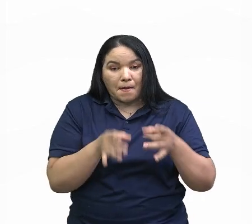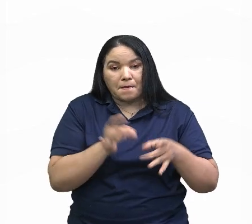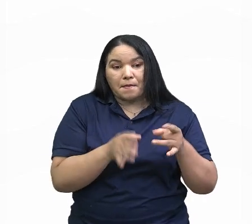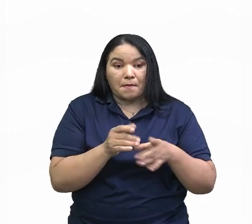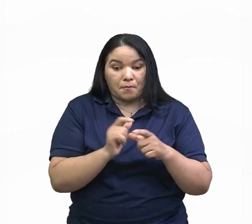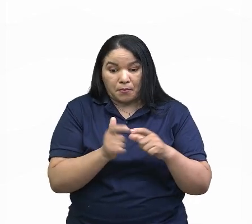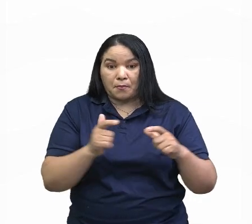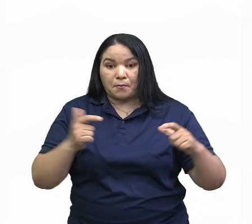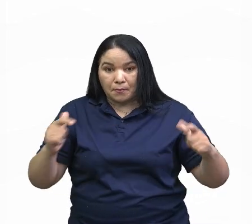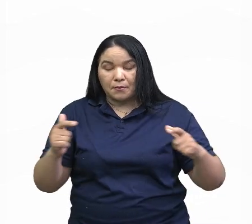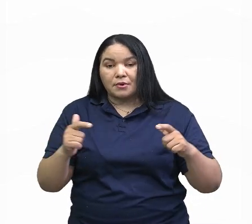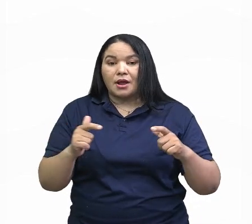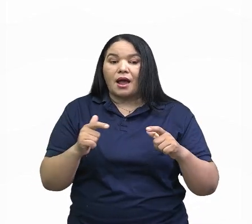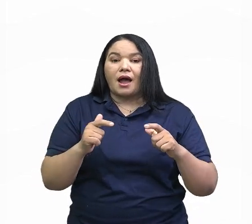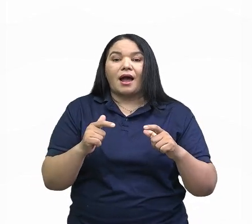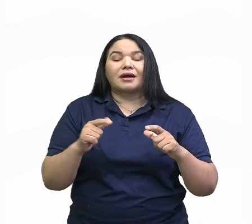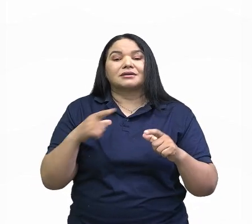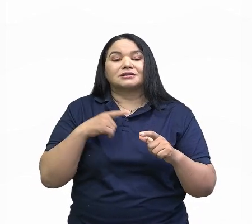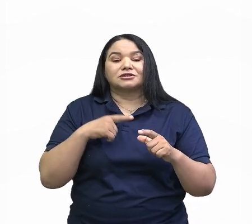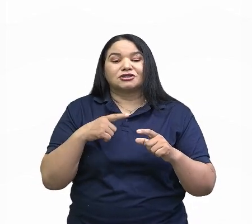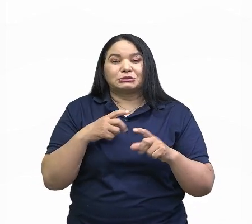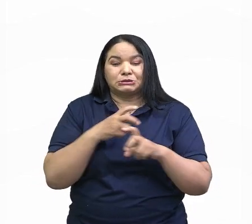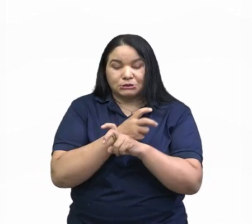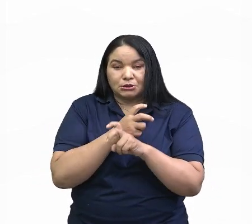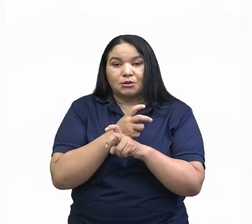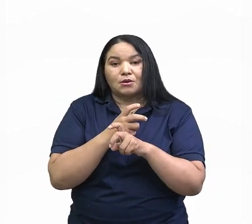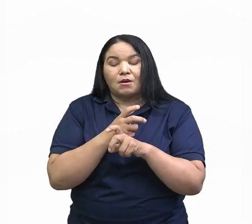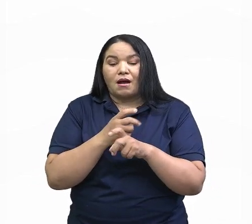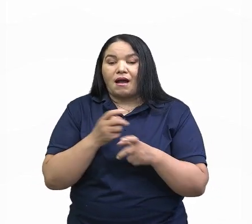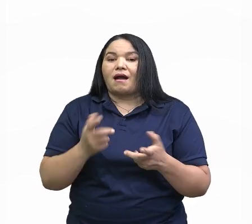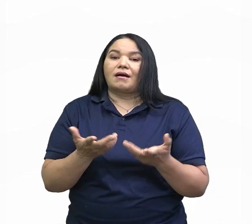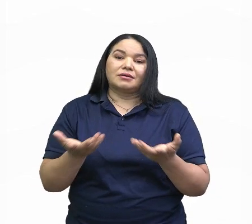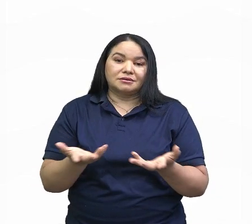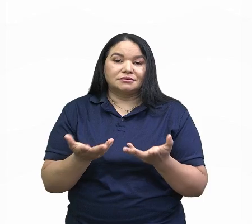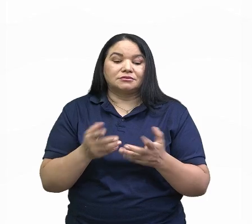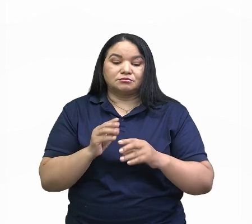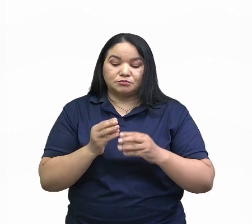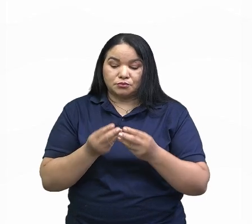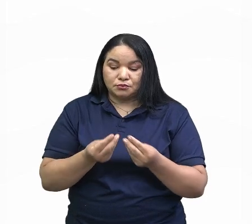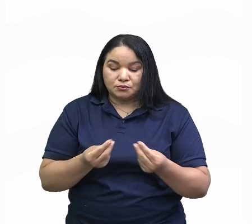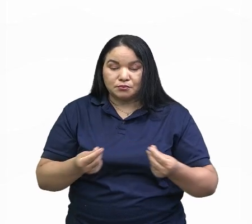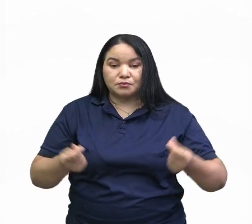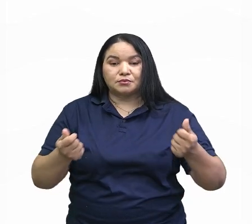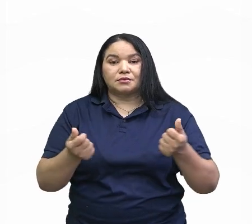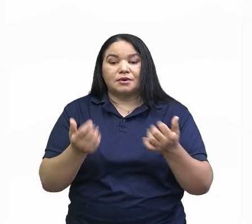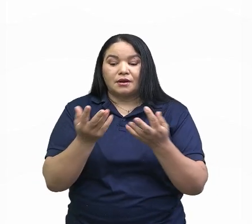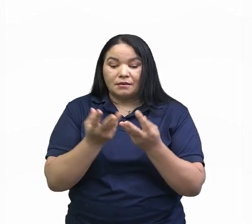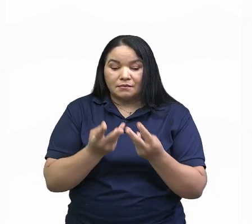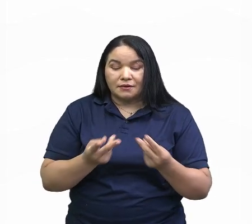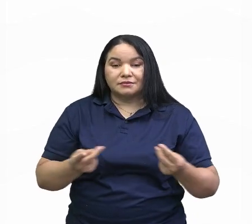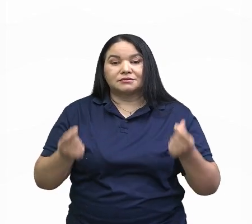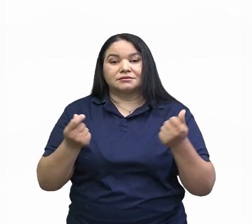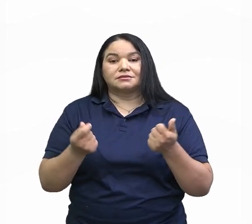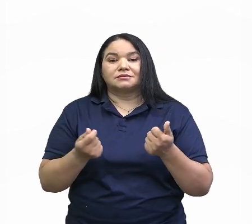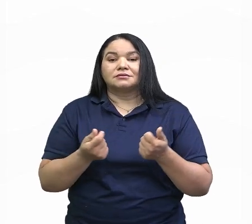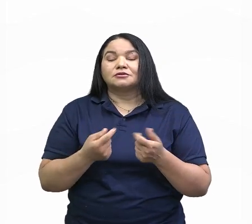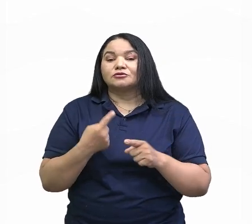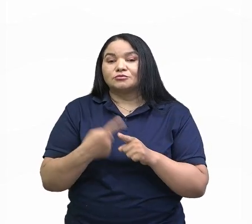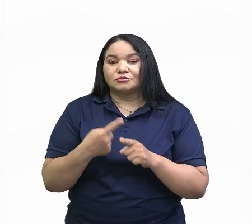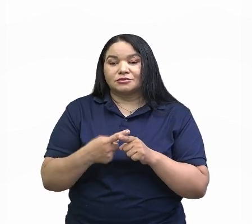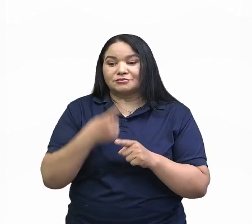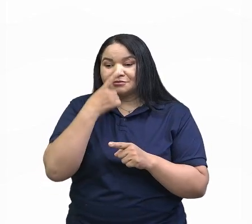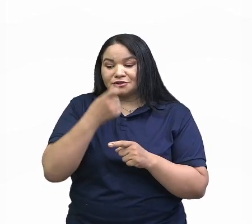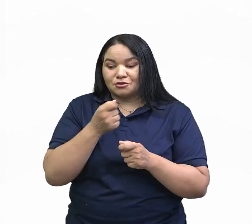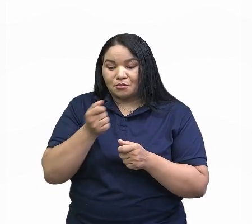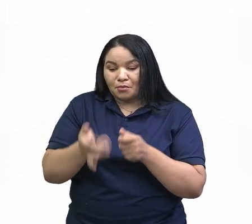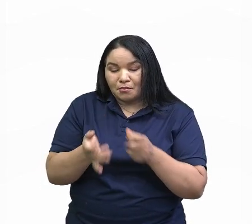grande quantidade, a gente vai ter uma grande produção aí desse material que vai vai virar lixo, porque é descartável, a gente não